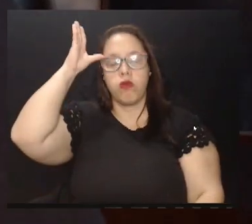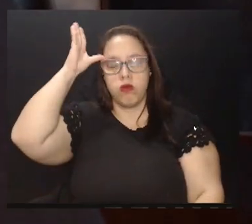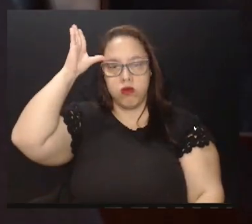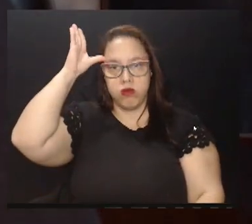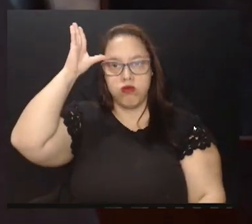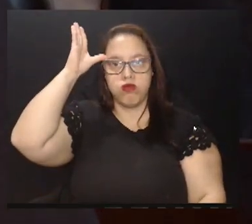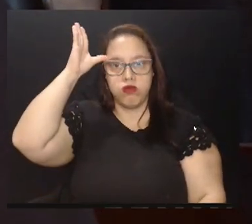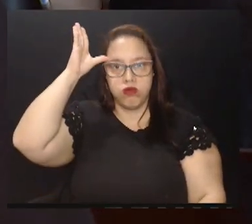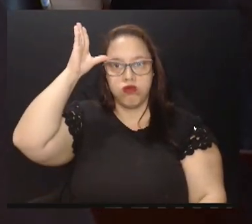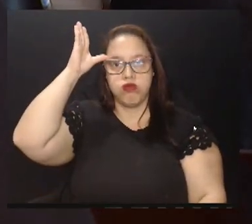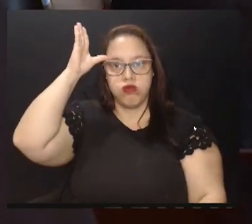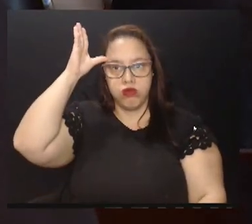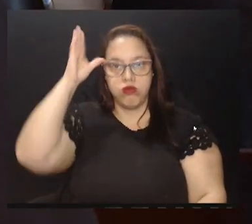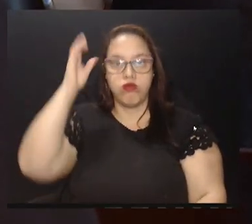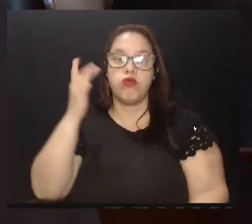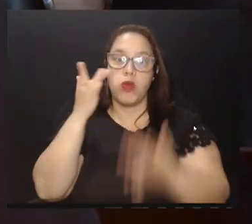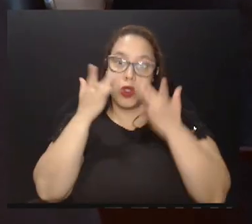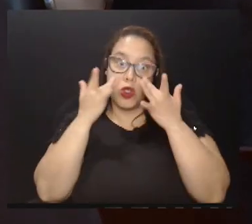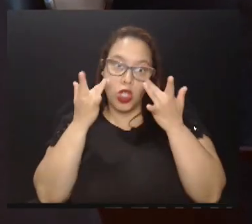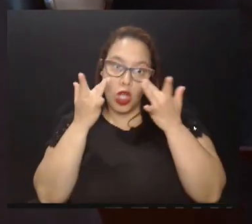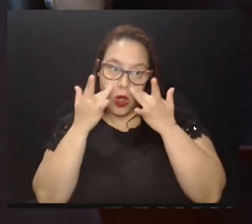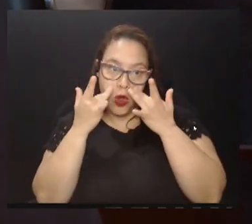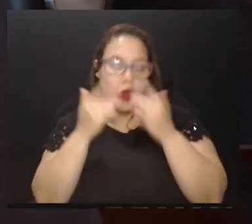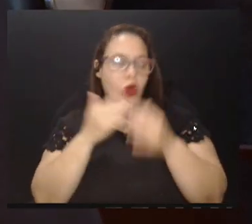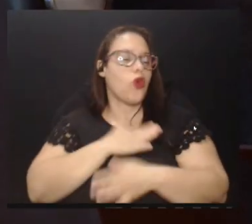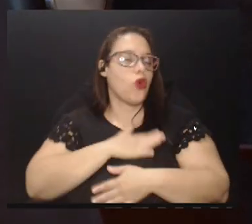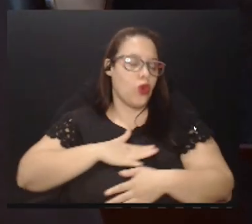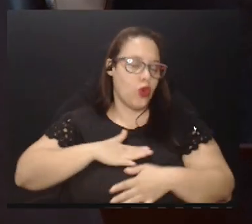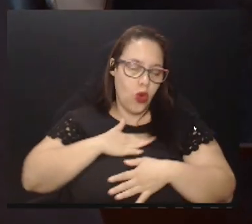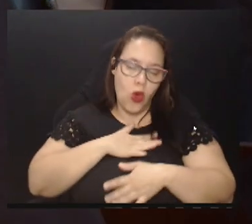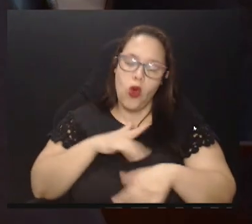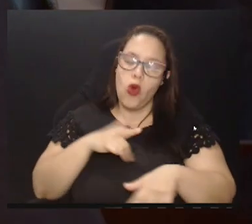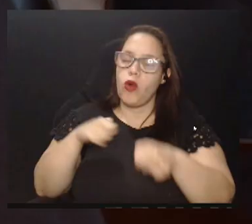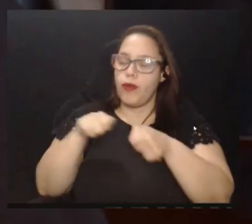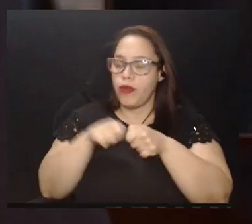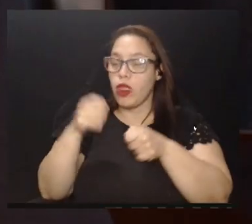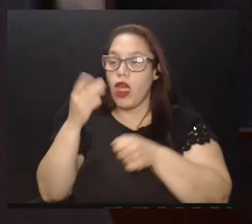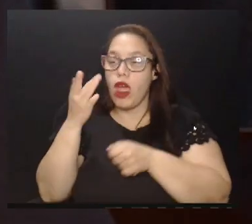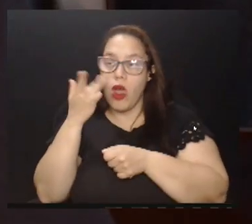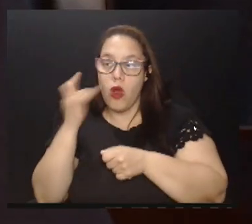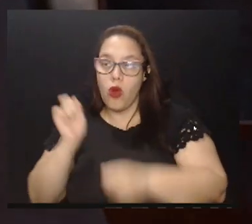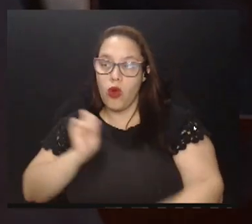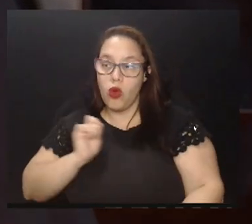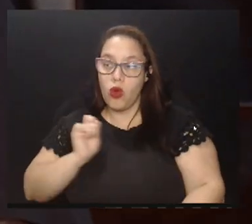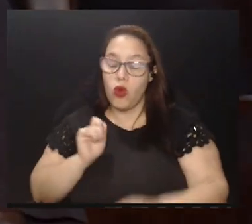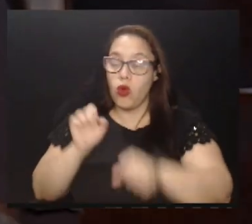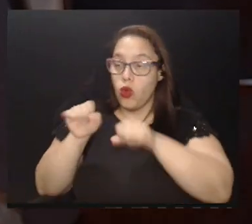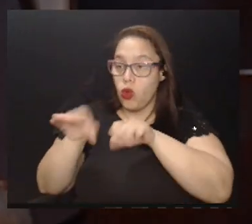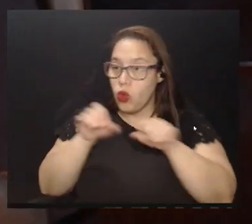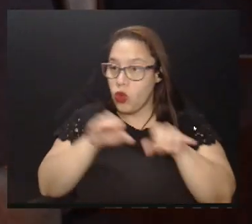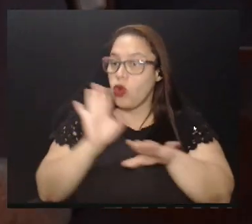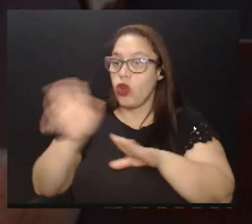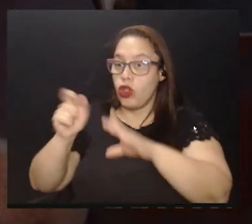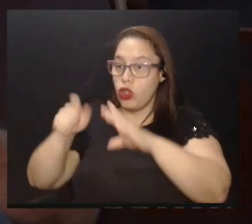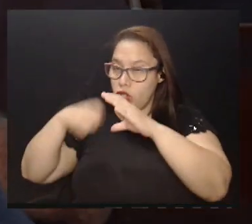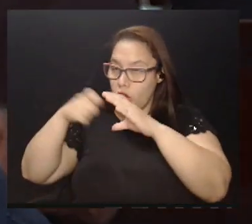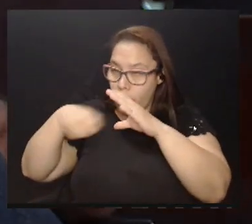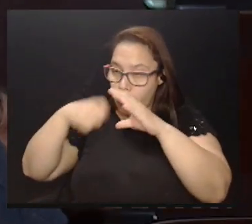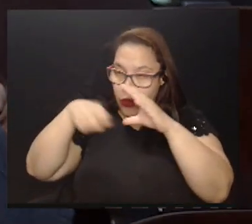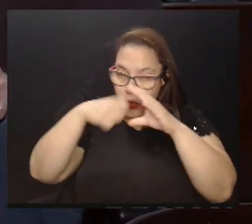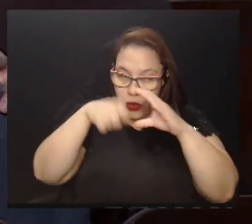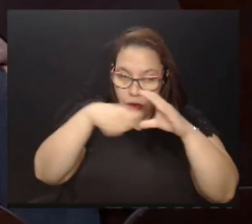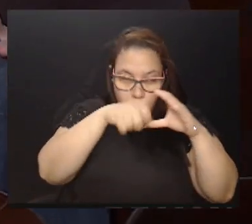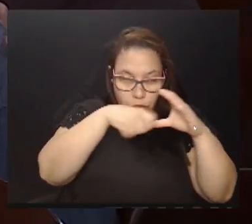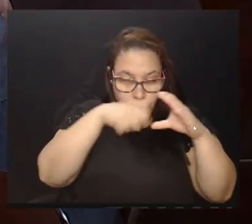atuação. Sem dúvida. Eu gosto de trabalhar muito com o ator nos ensaios, já filmando ele. Eu já vou